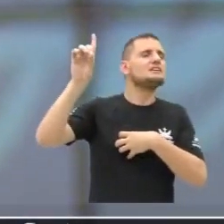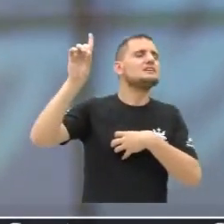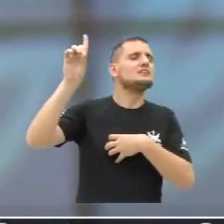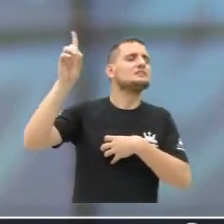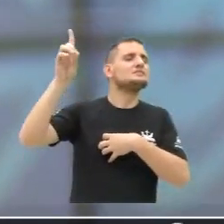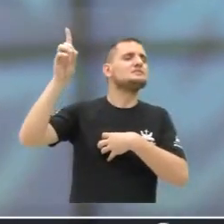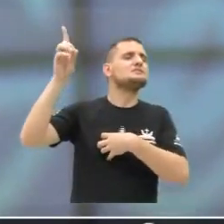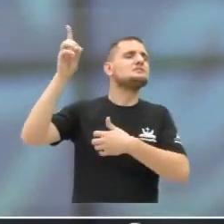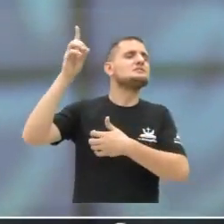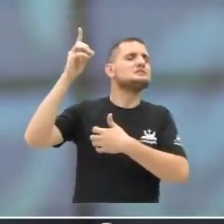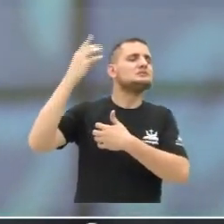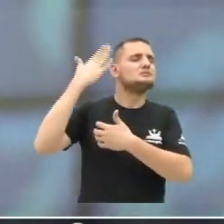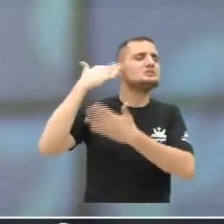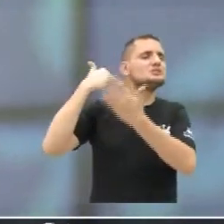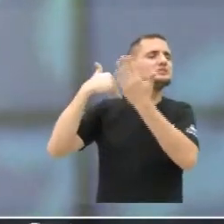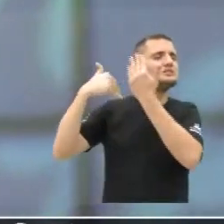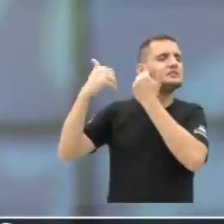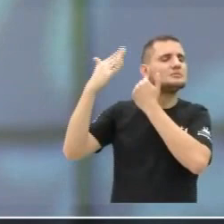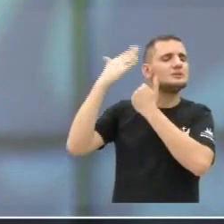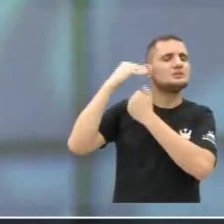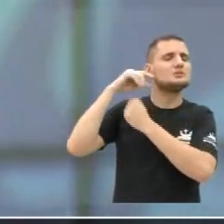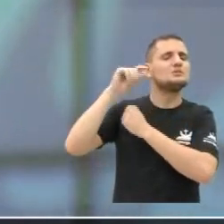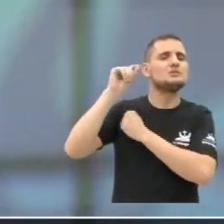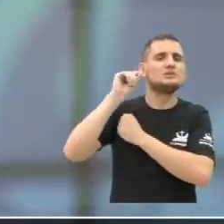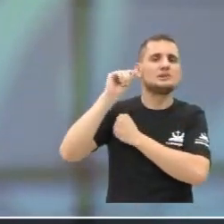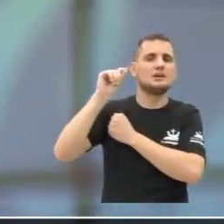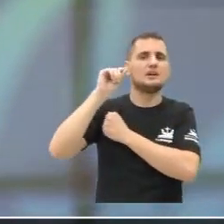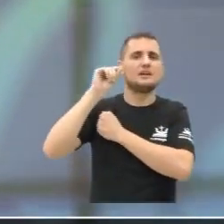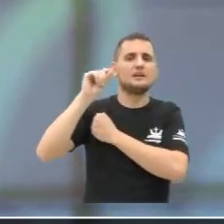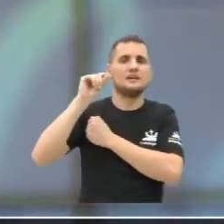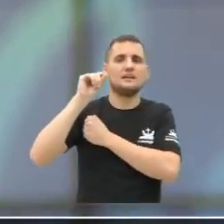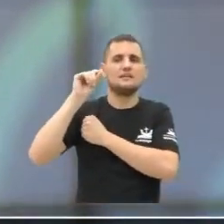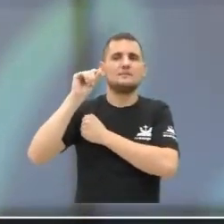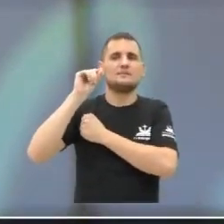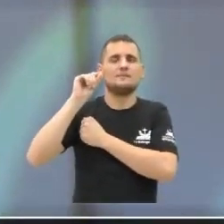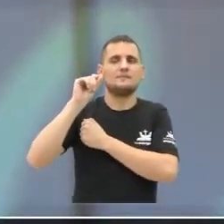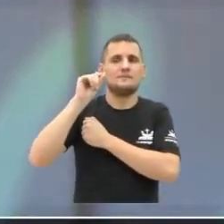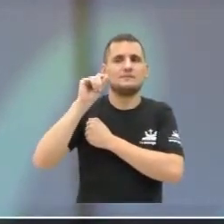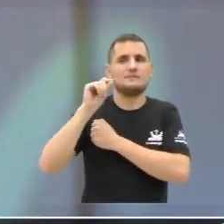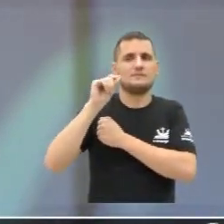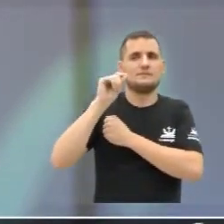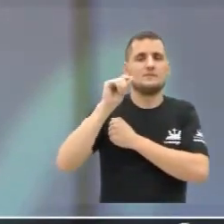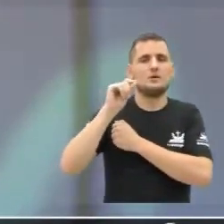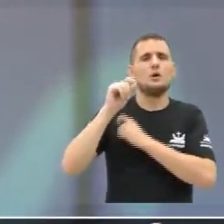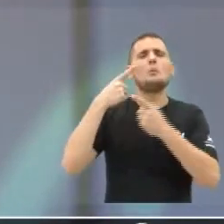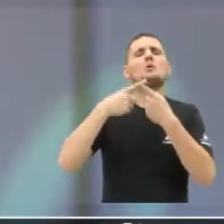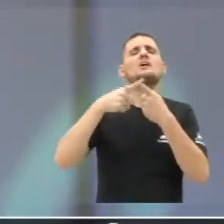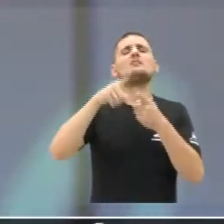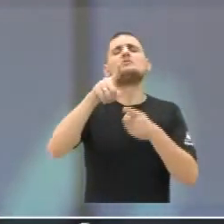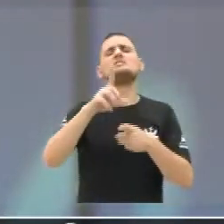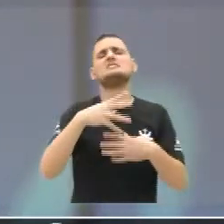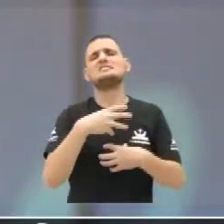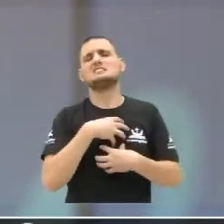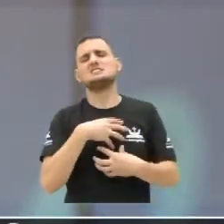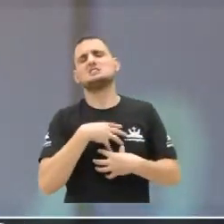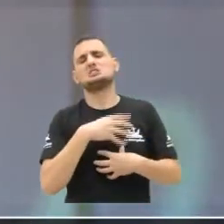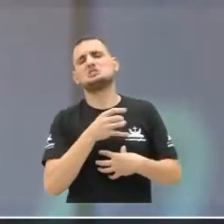dizendo: escute, porque tendes medo,